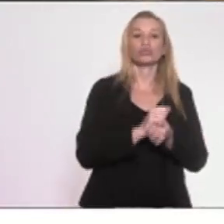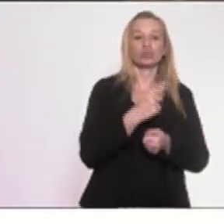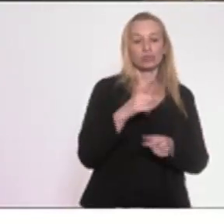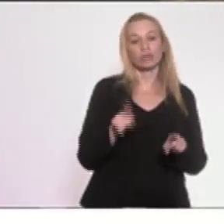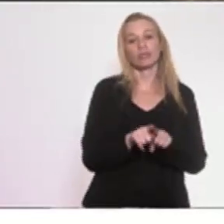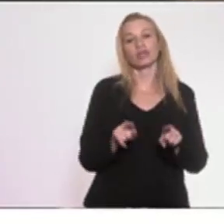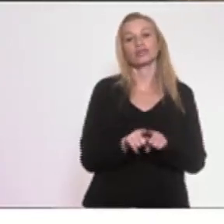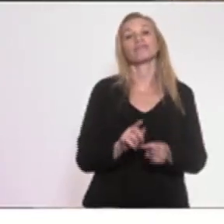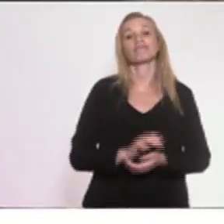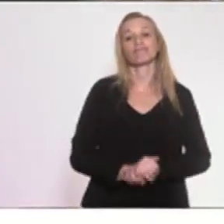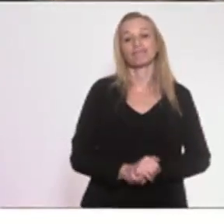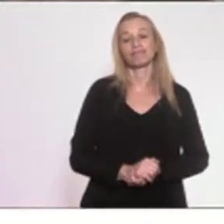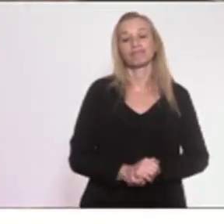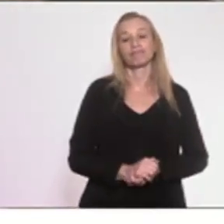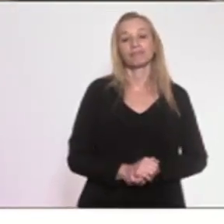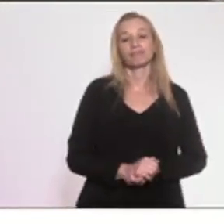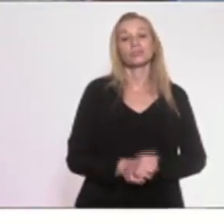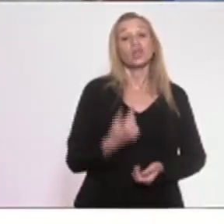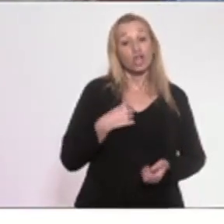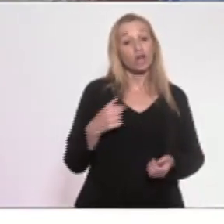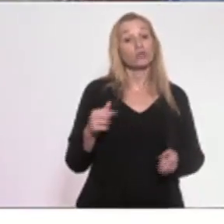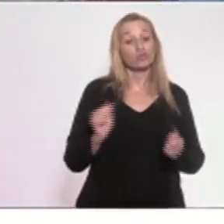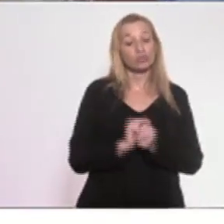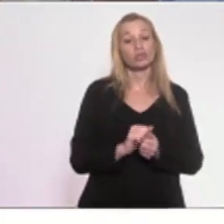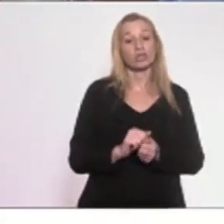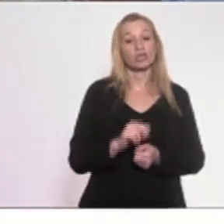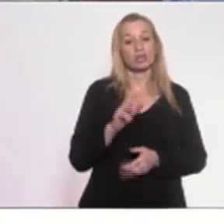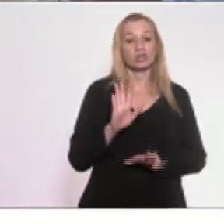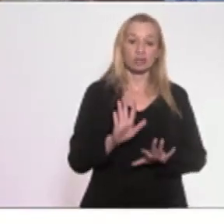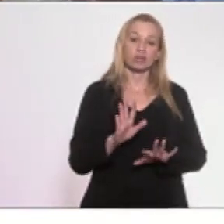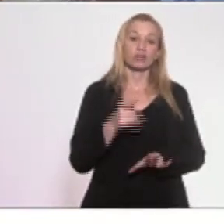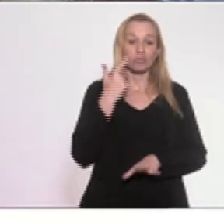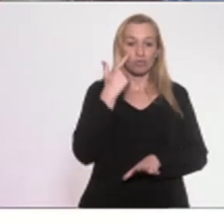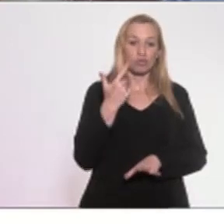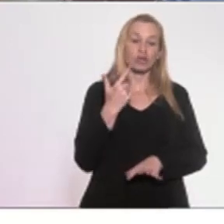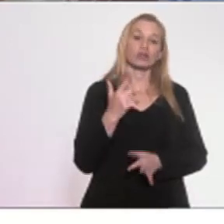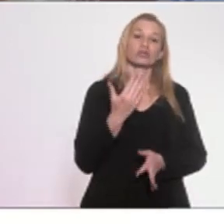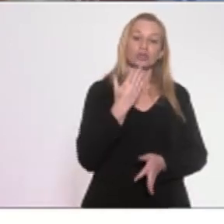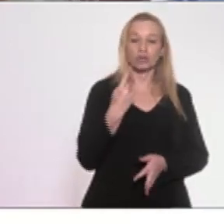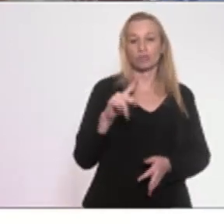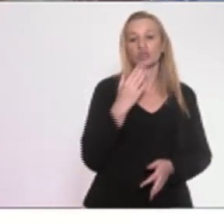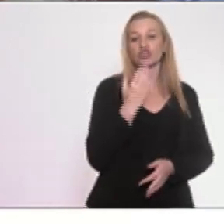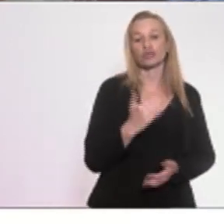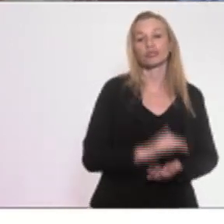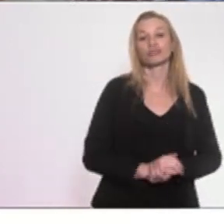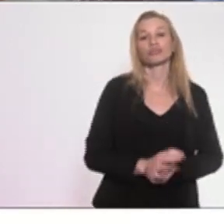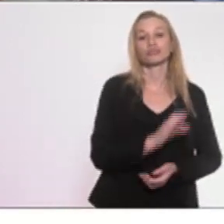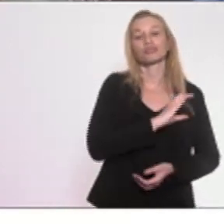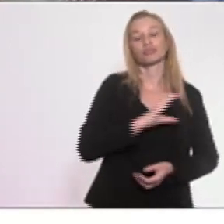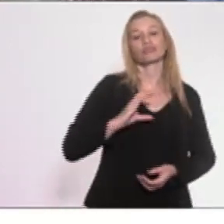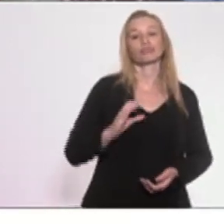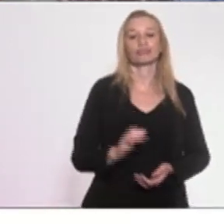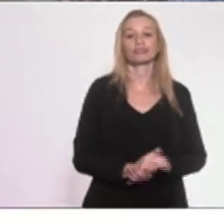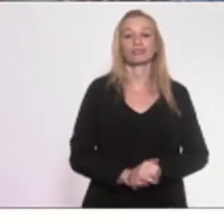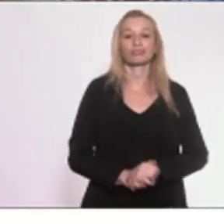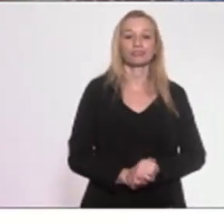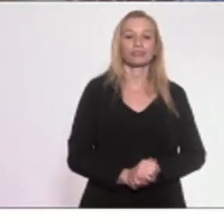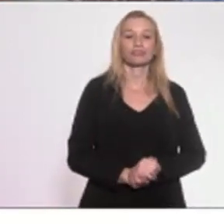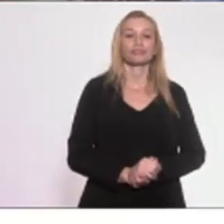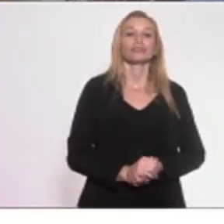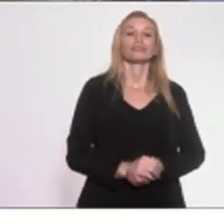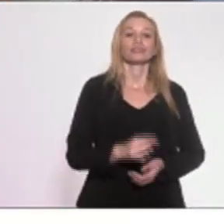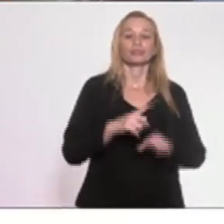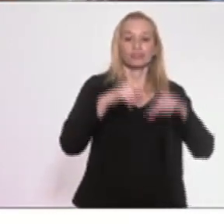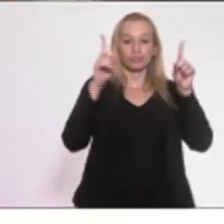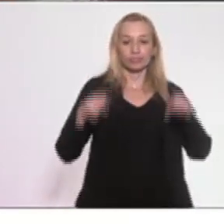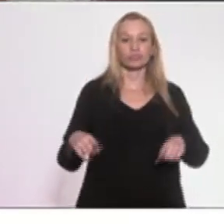presidente. Eu incluí, presidente. Os bombeiros. Presidente, defere pedido de Vossa Excelência. Já vamos colher o parecer. Obrigado, senhor presidente. Pela Comissão de Servidores